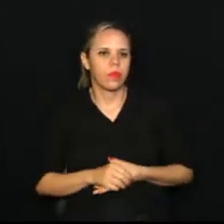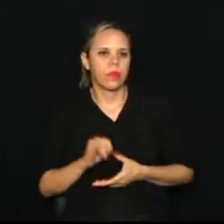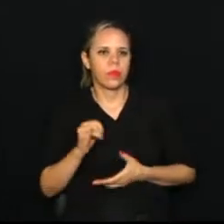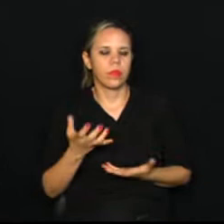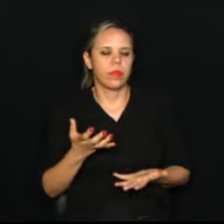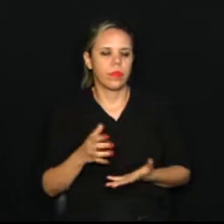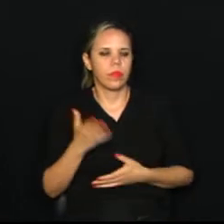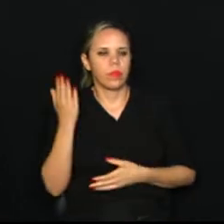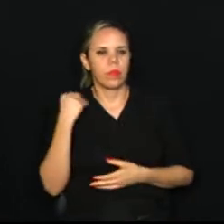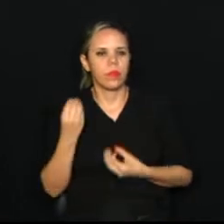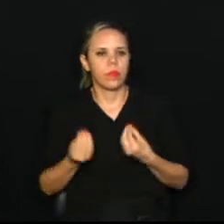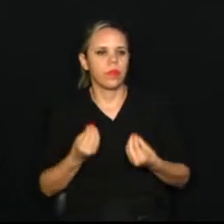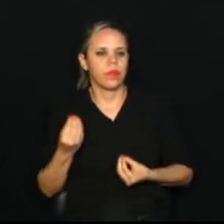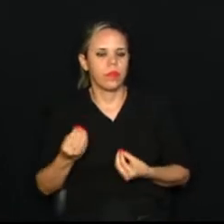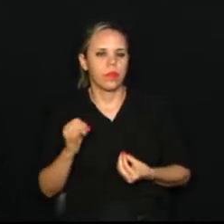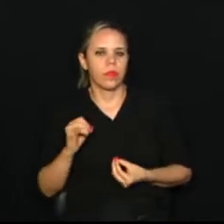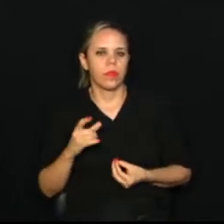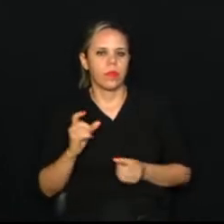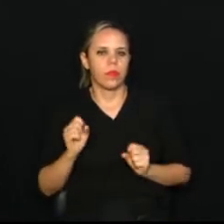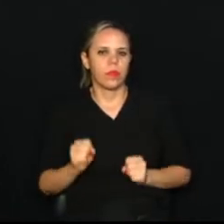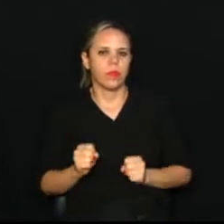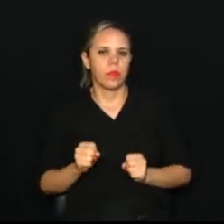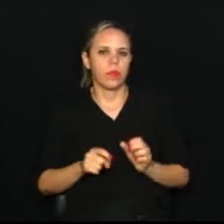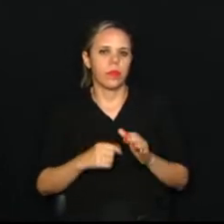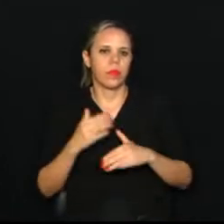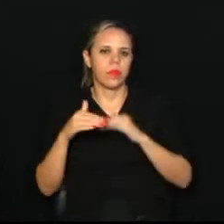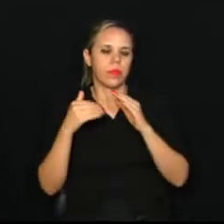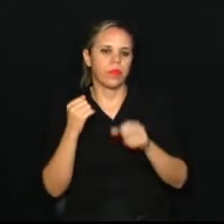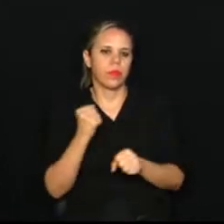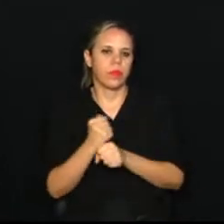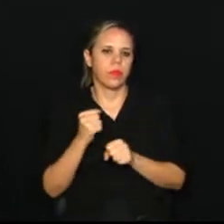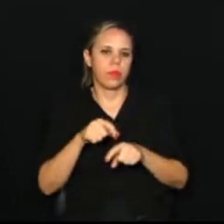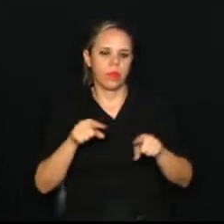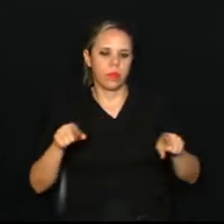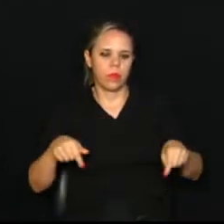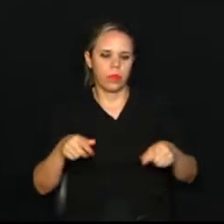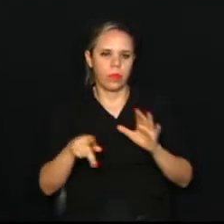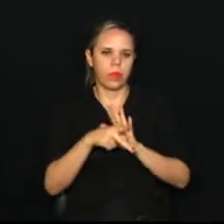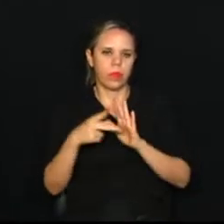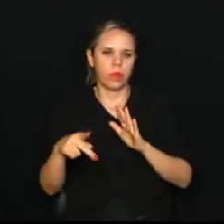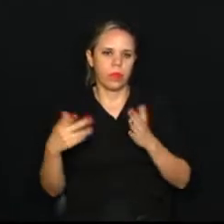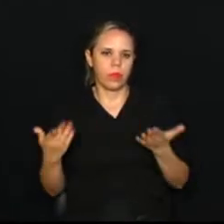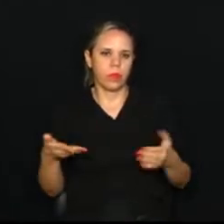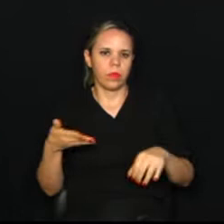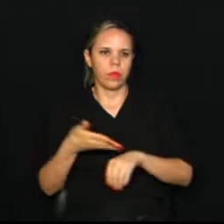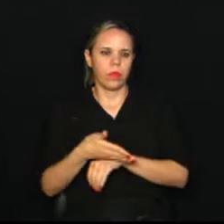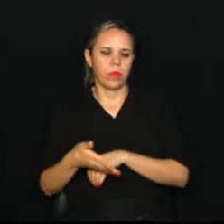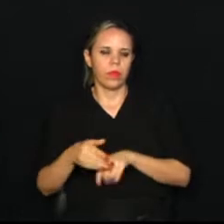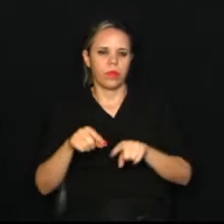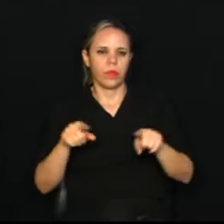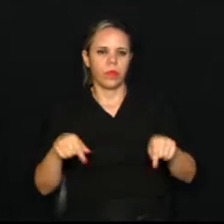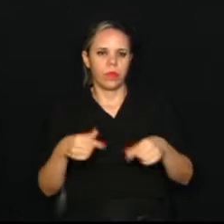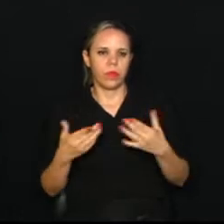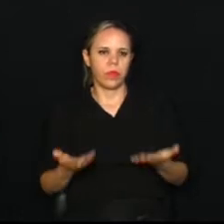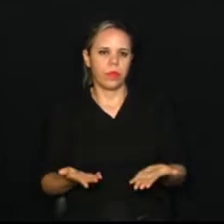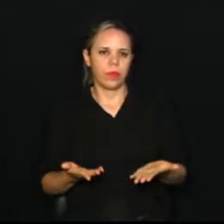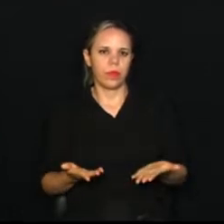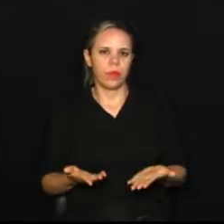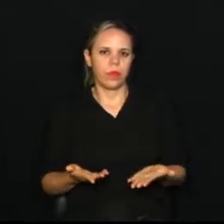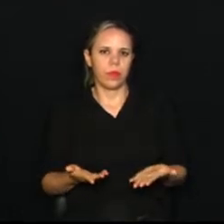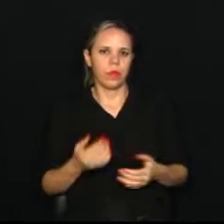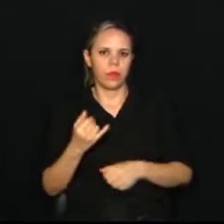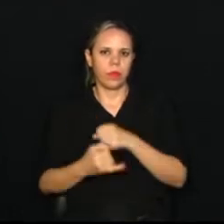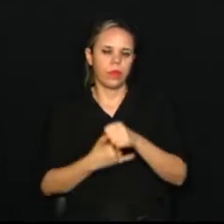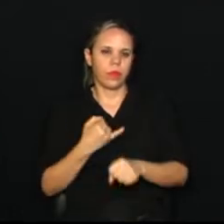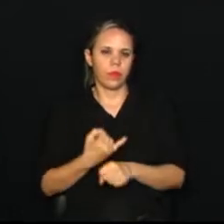quiser saber se você pode construir num terreno de sua propriedade, você entra no zoneamento, e esse zoneamento online